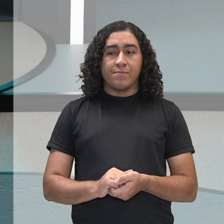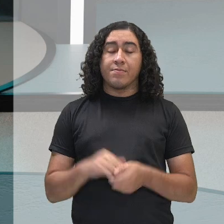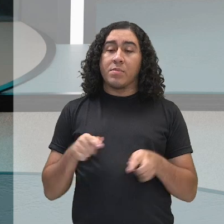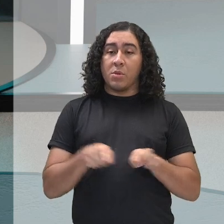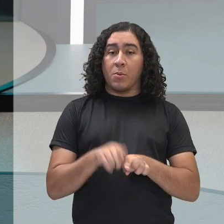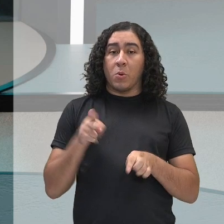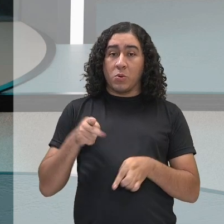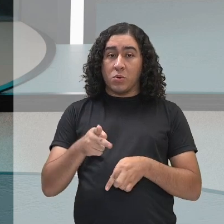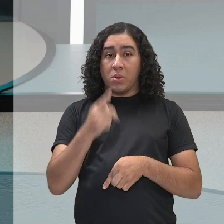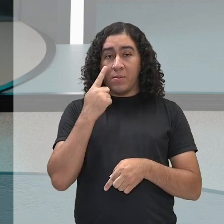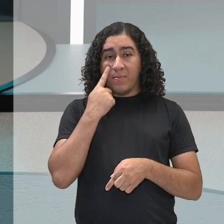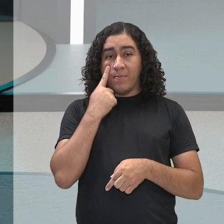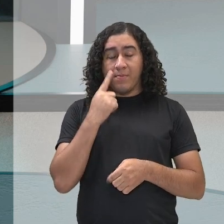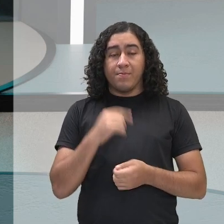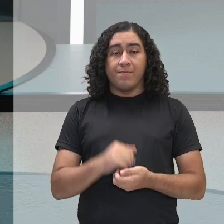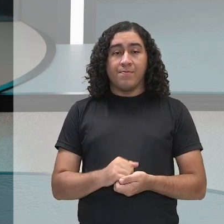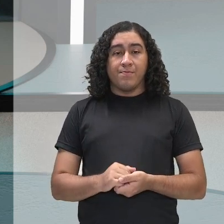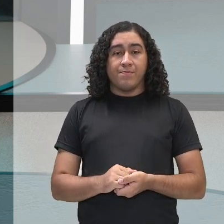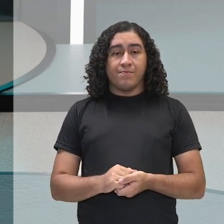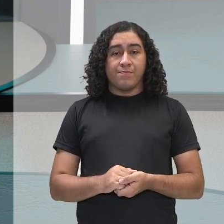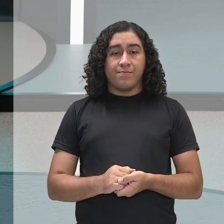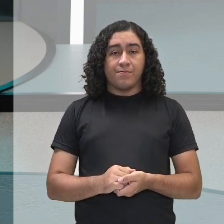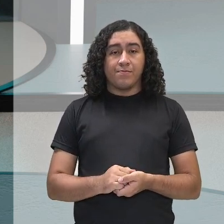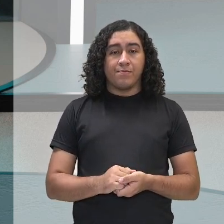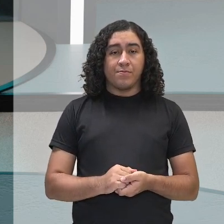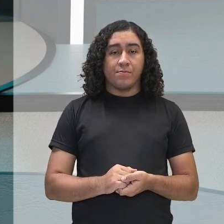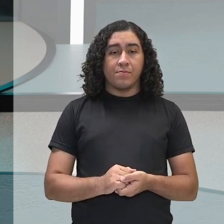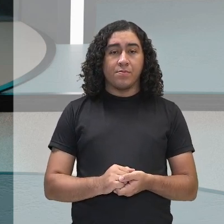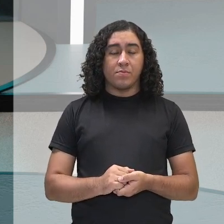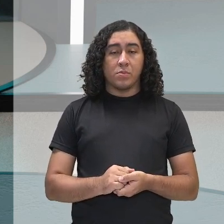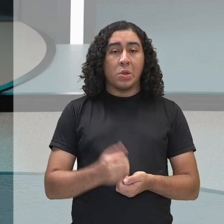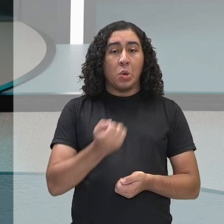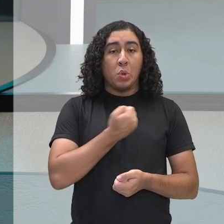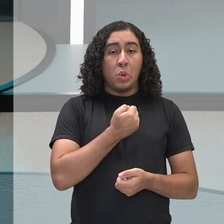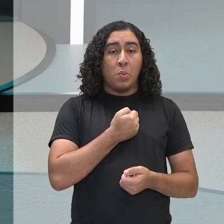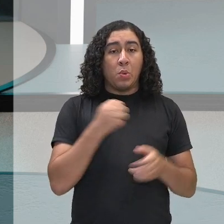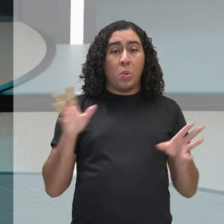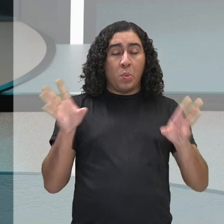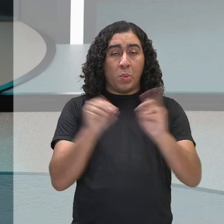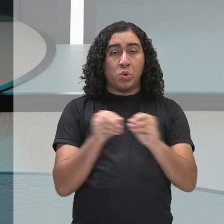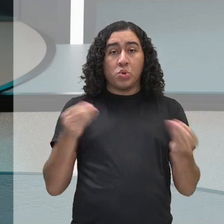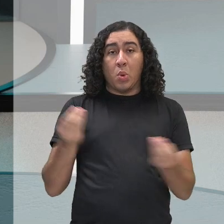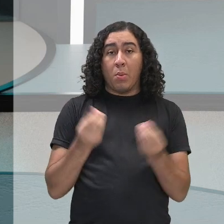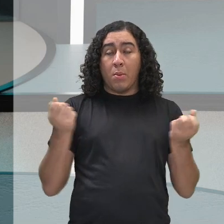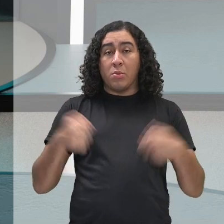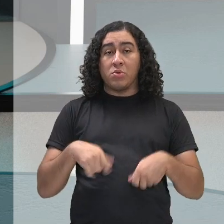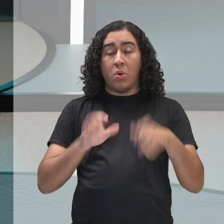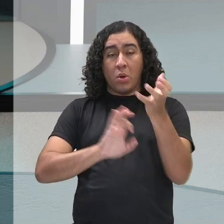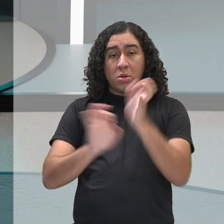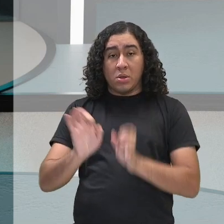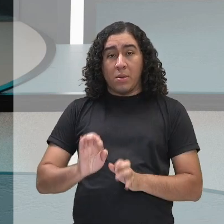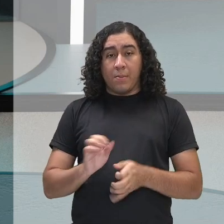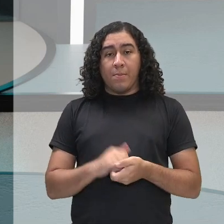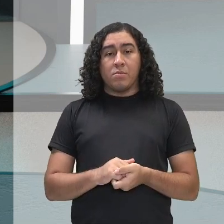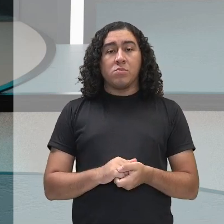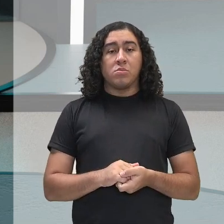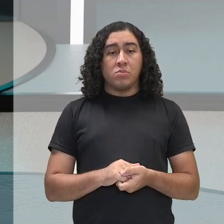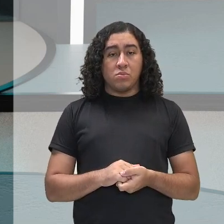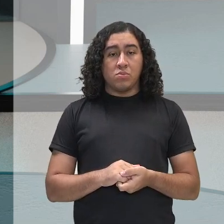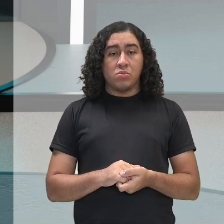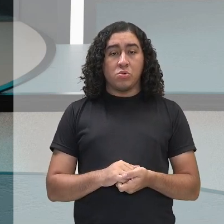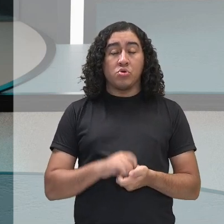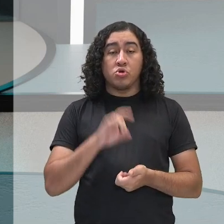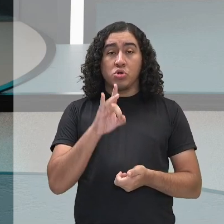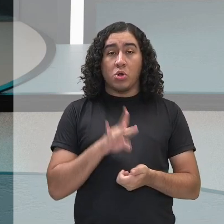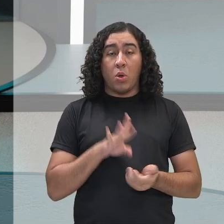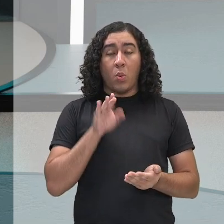ordinais, acompanhe comigo aqui. Então, números compostos, como é que eu posso organizá-los, não é? Então, somente o último